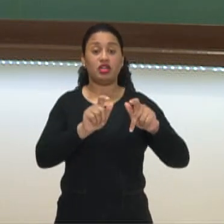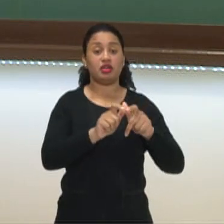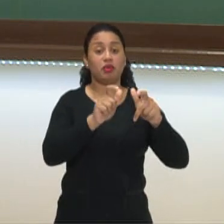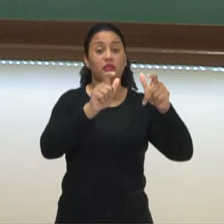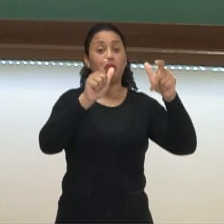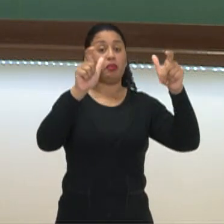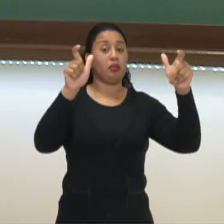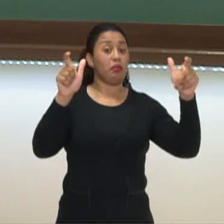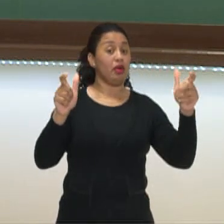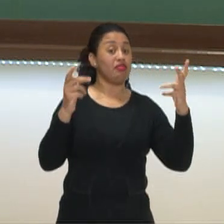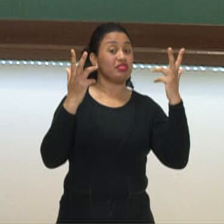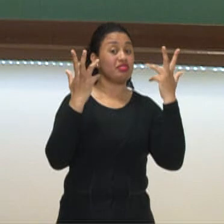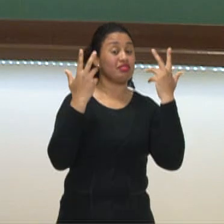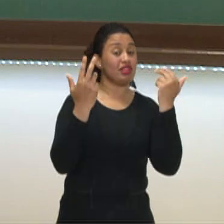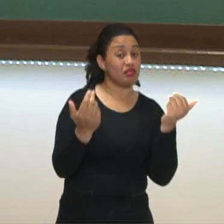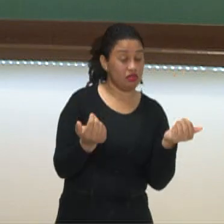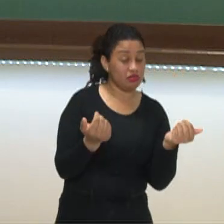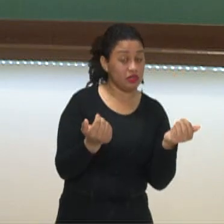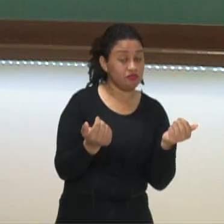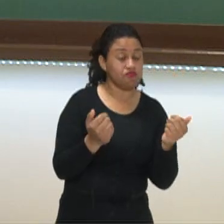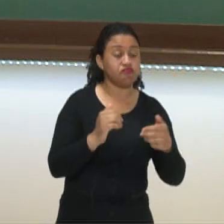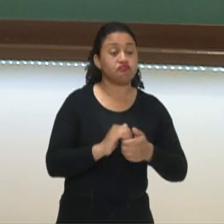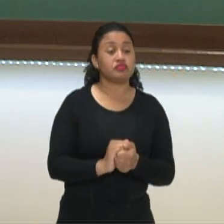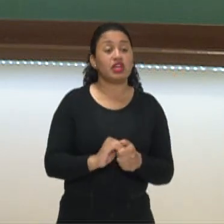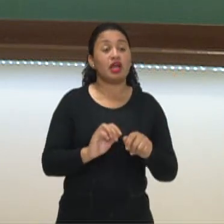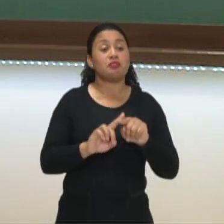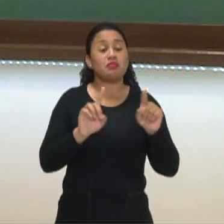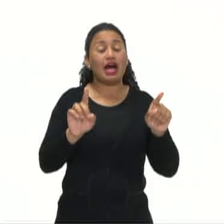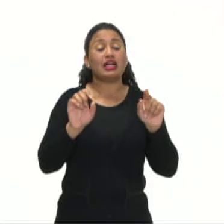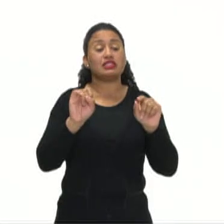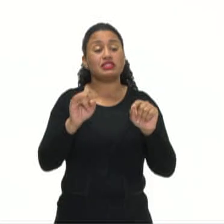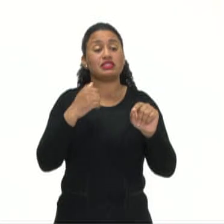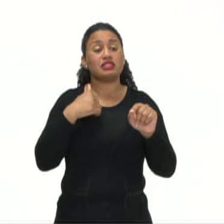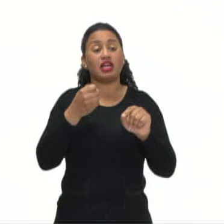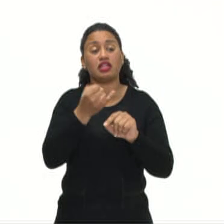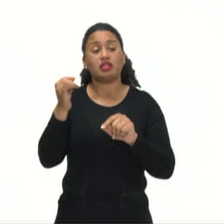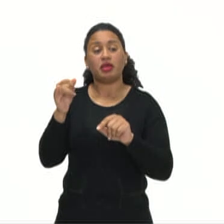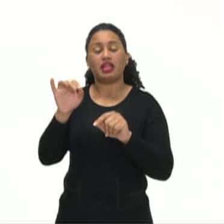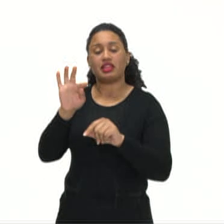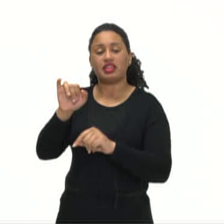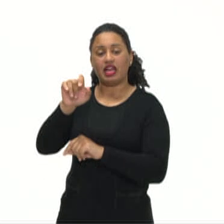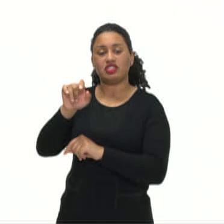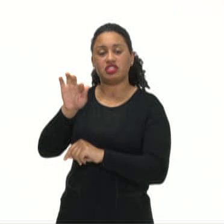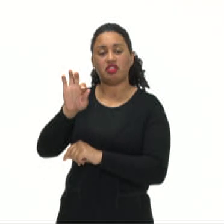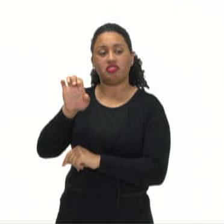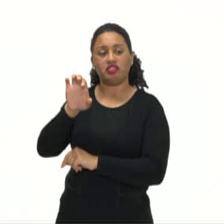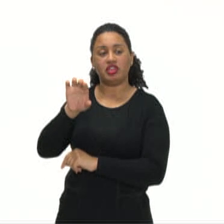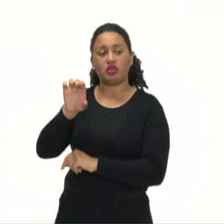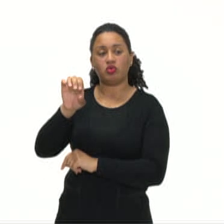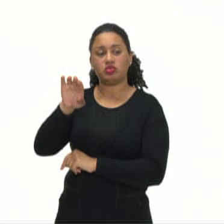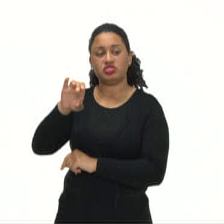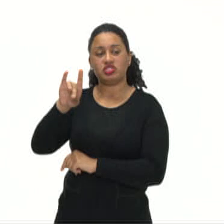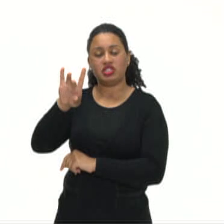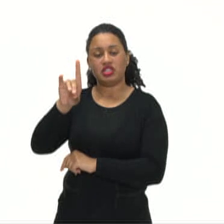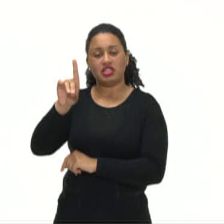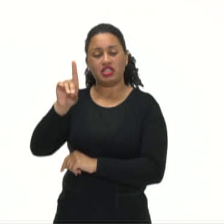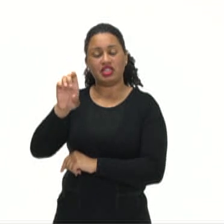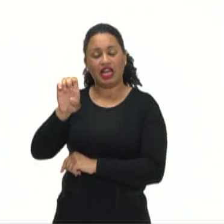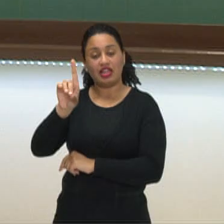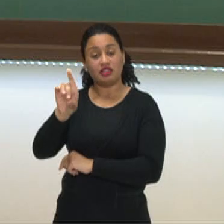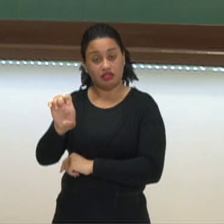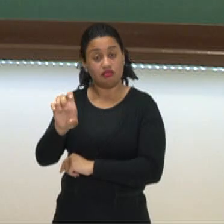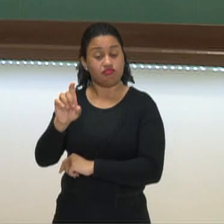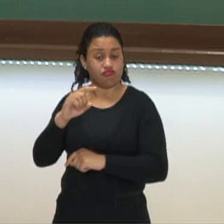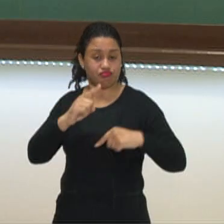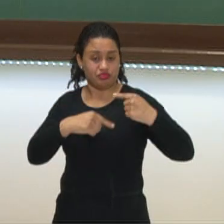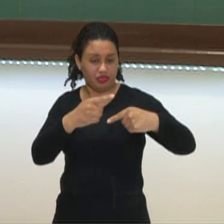crescendo naturalmente ou crescimento vegetativo. E a taxa de fecundidade é o número médio de filhos por mulher. Quando a gente